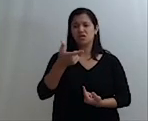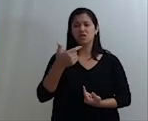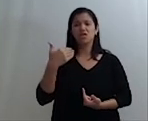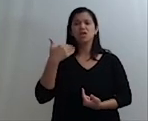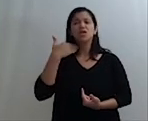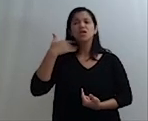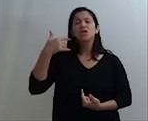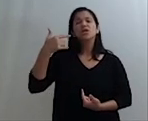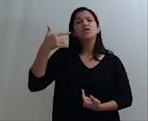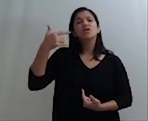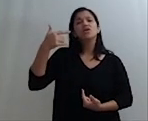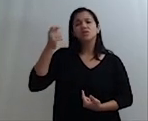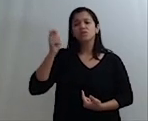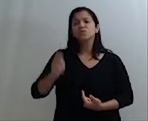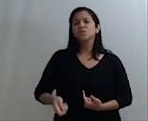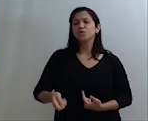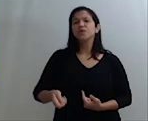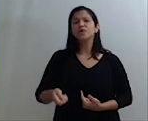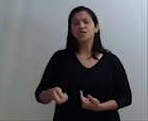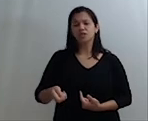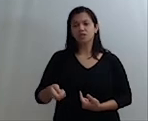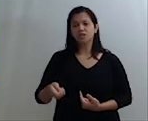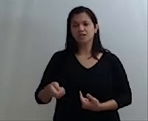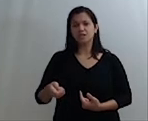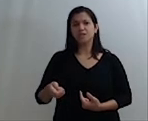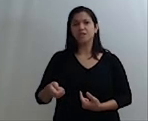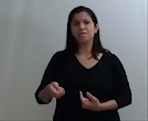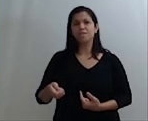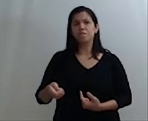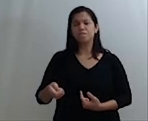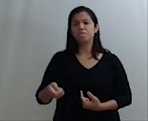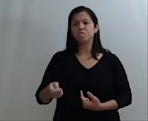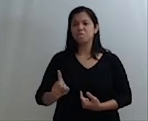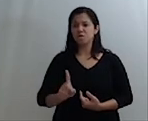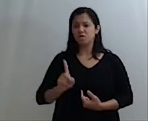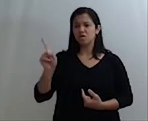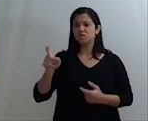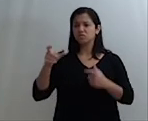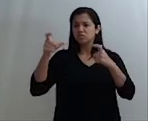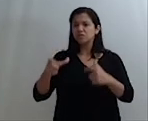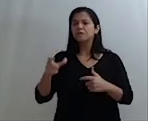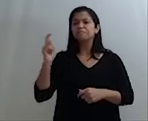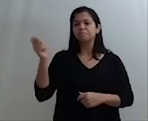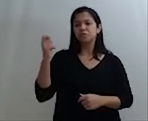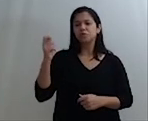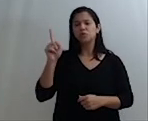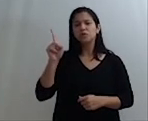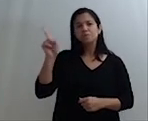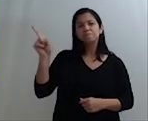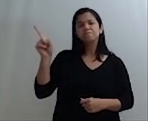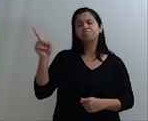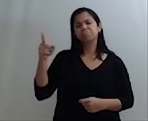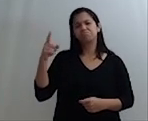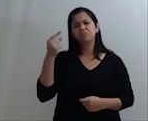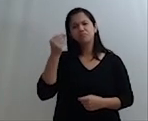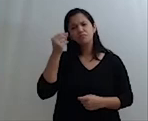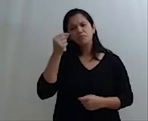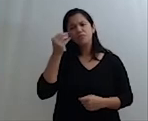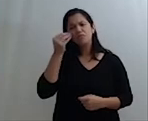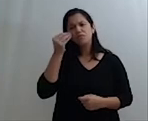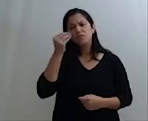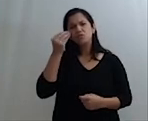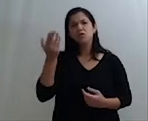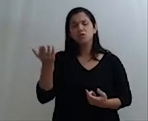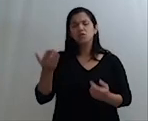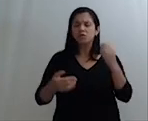juiz da da Comarca de Vila Rica no Mato Grosso deveria